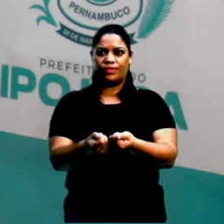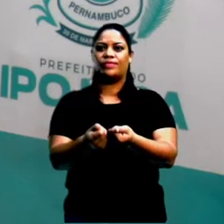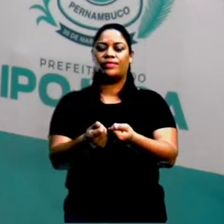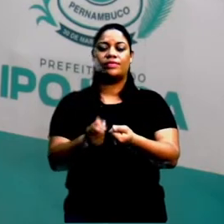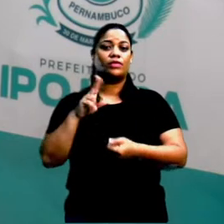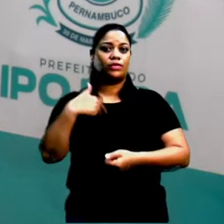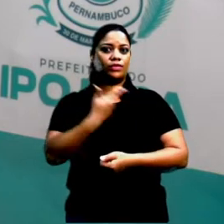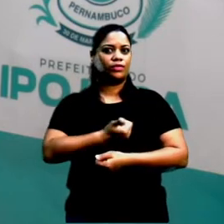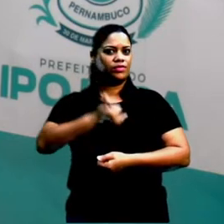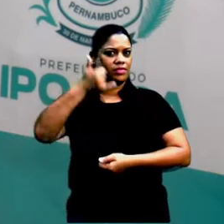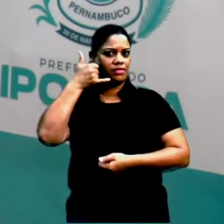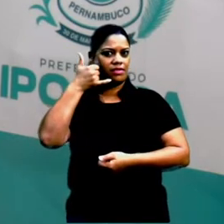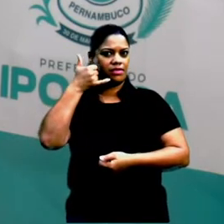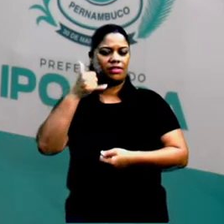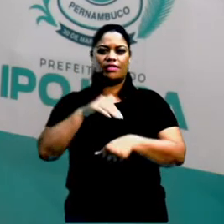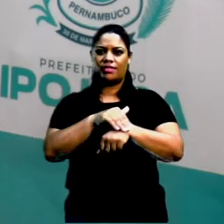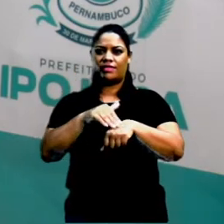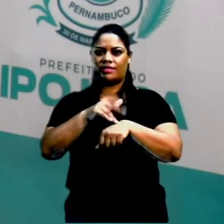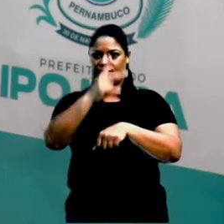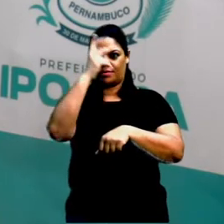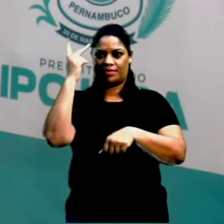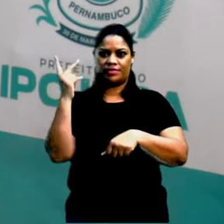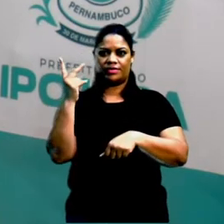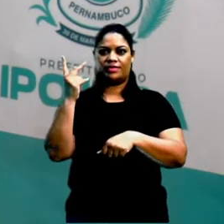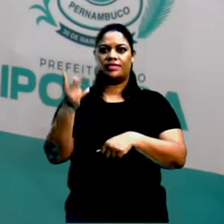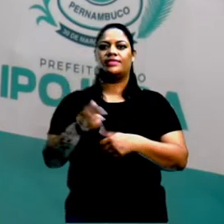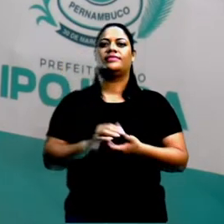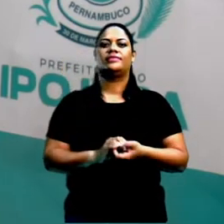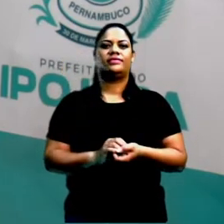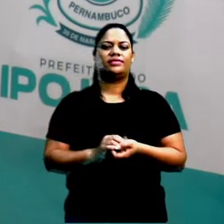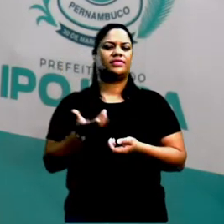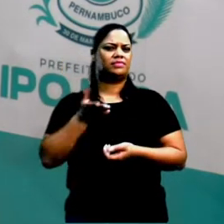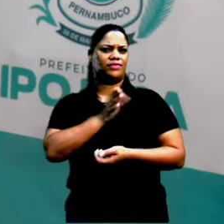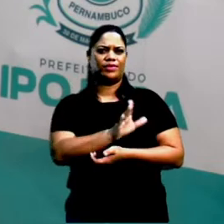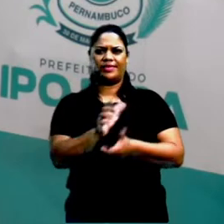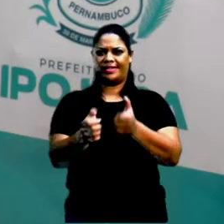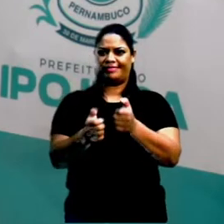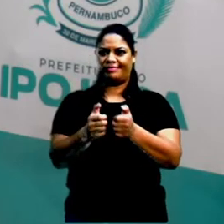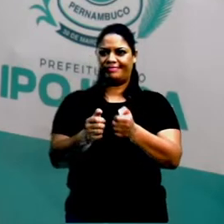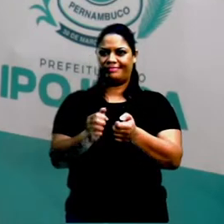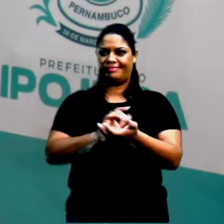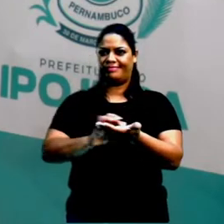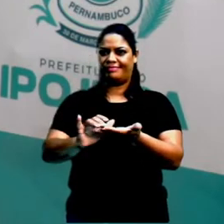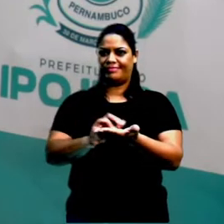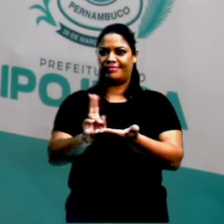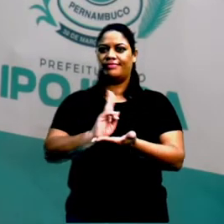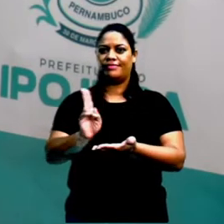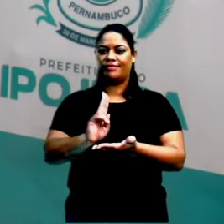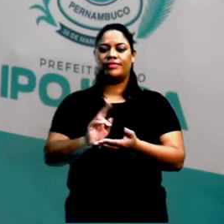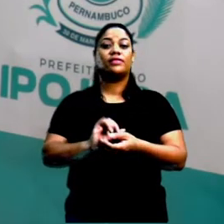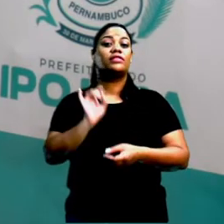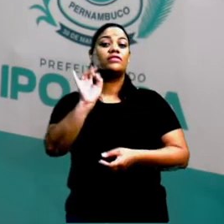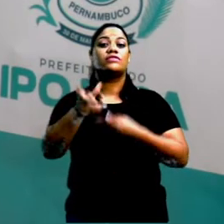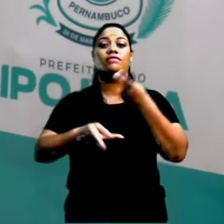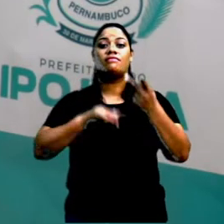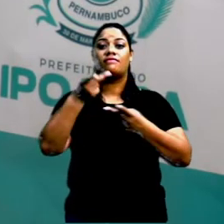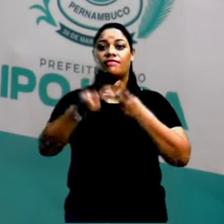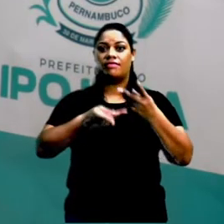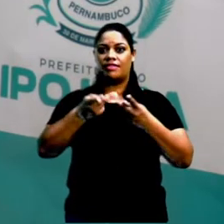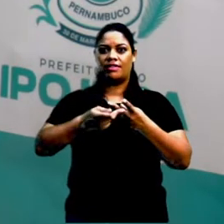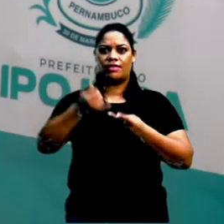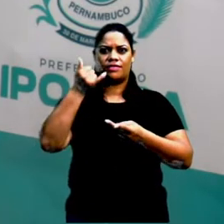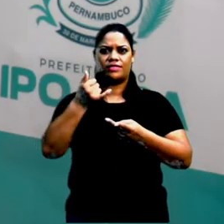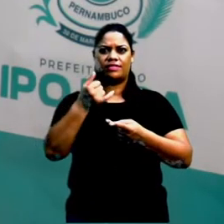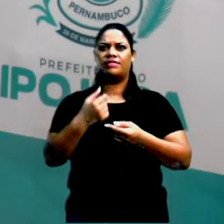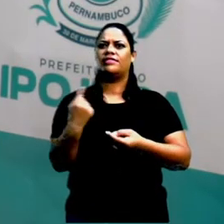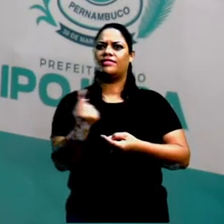nosso telefone, vai conversar com alguém, aí já não quer nem teclar, digitar, só falou, já vai